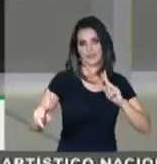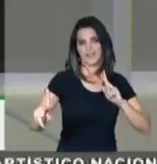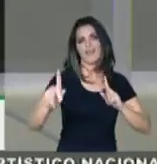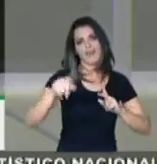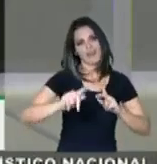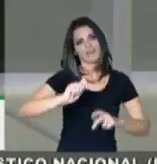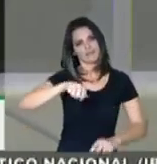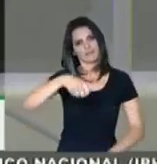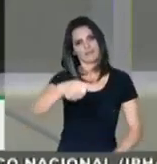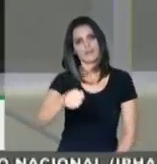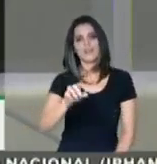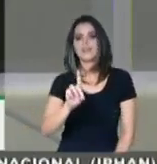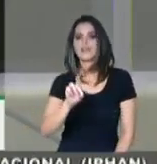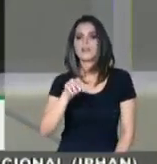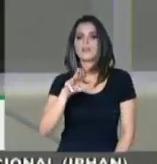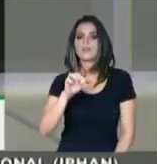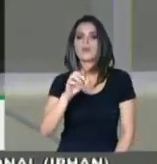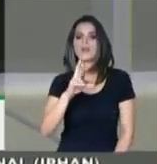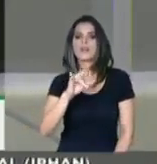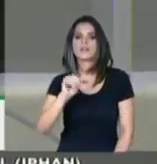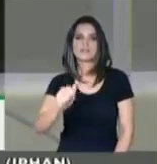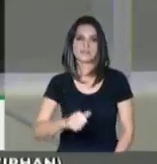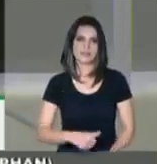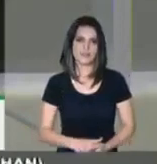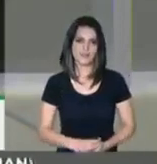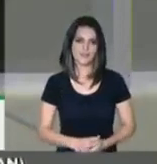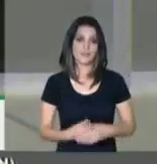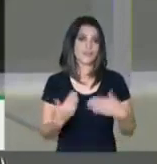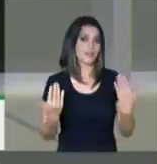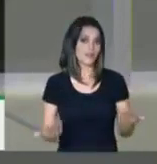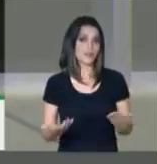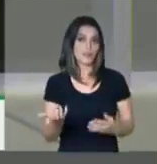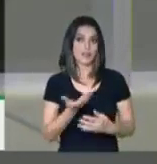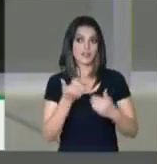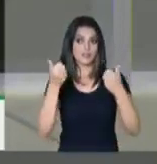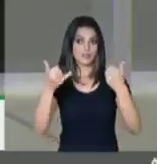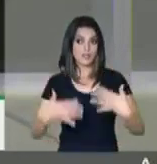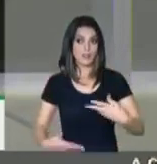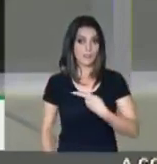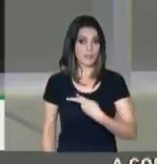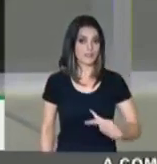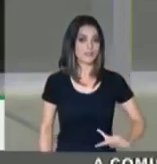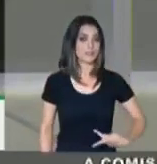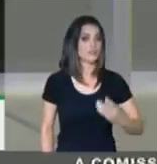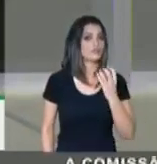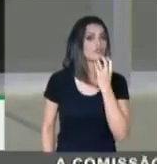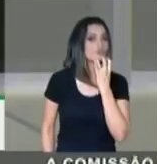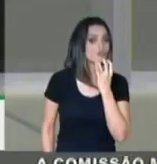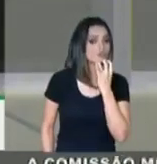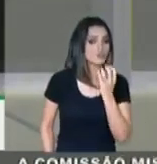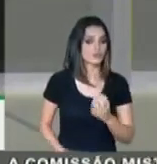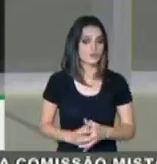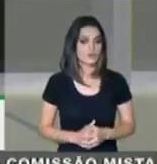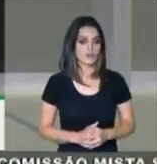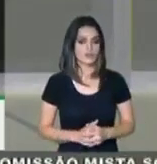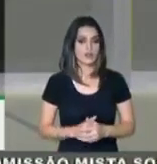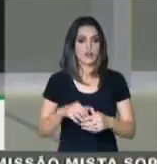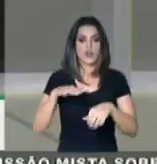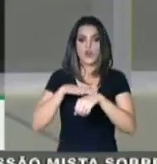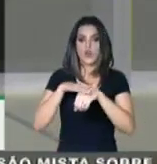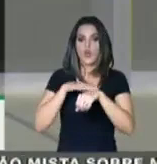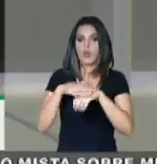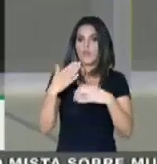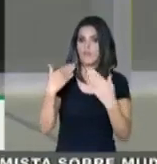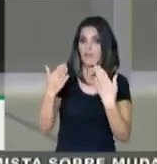dizer, para esclarecer fatos, presidente, que o deputado presidente dessa casa, Rodrigo Maia, numa